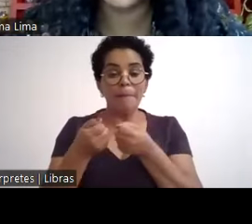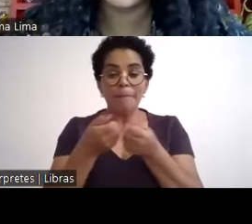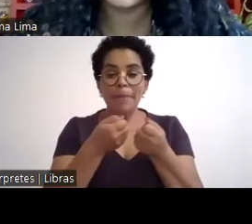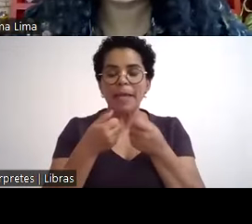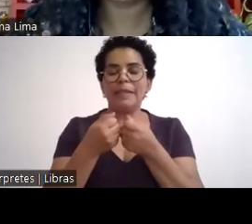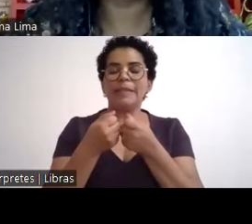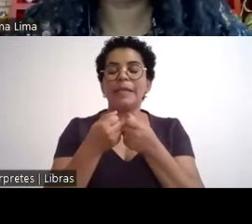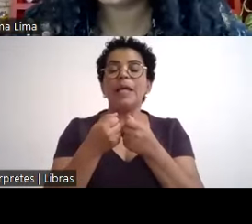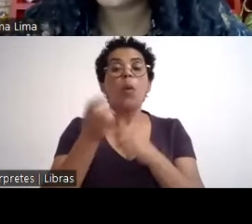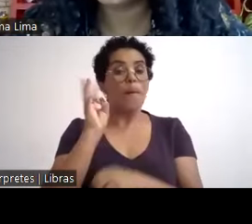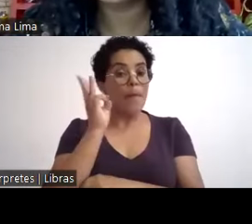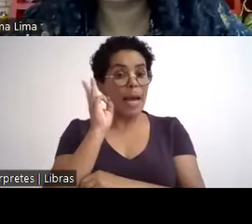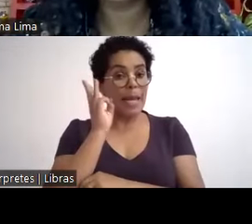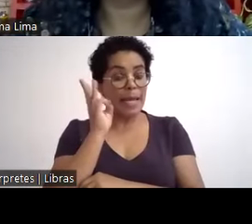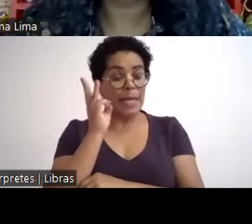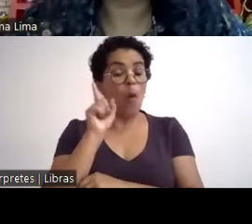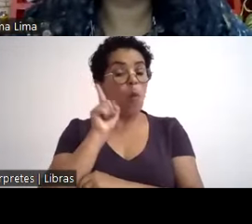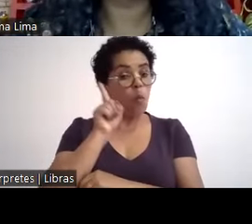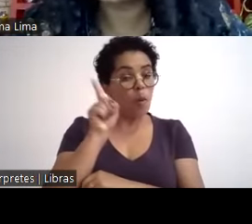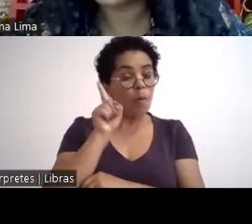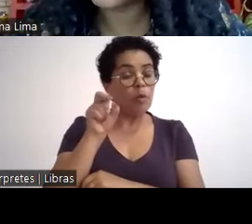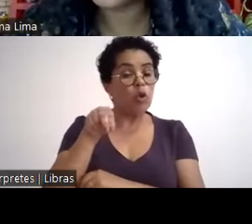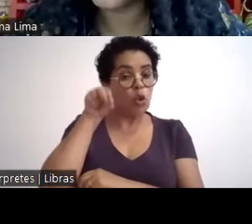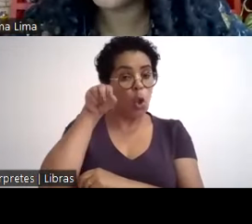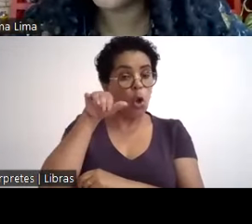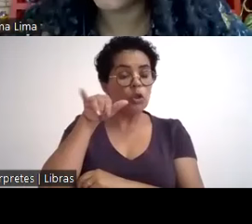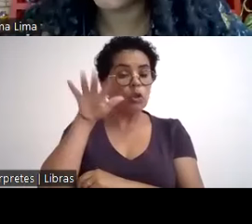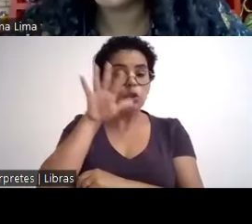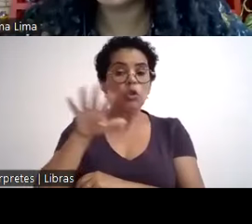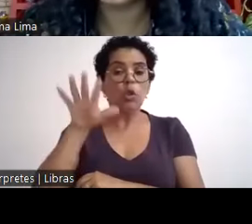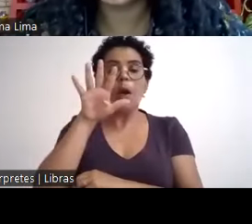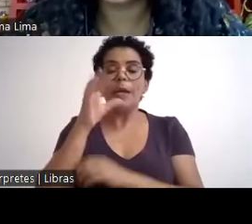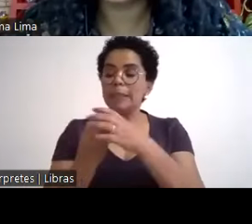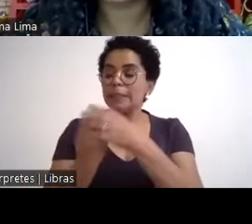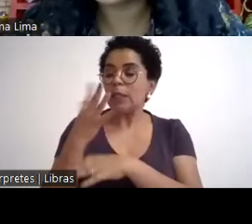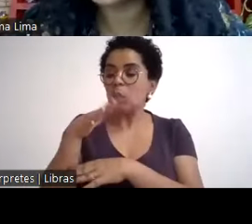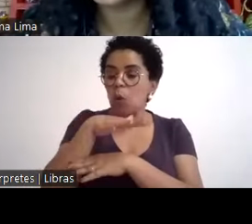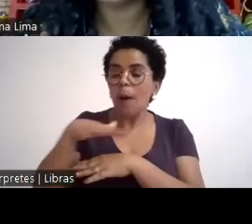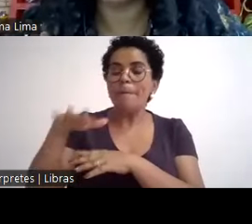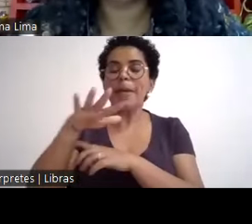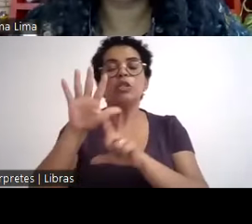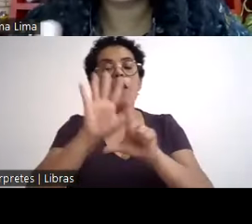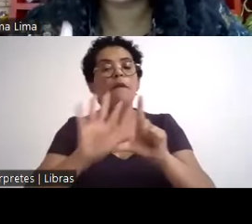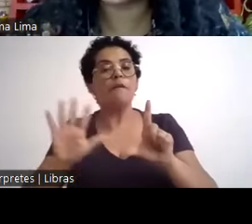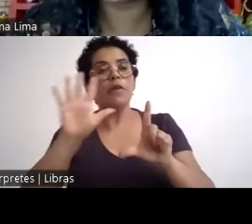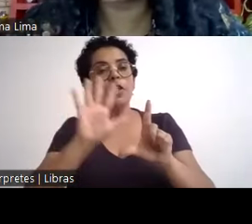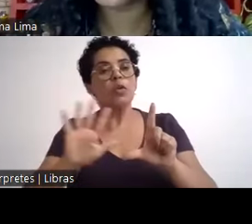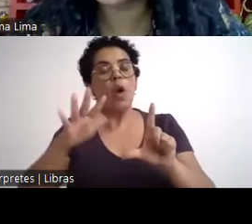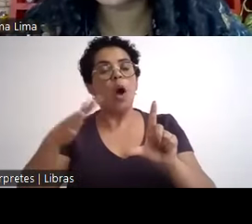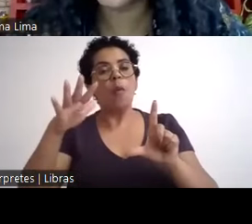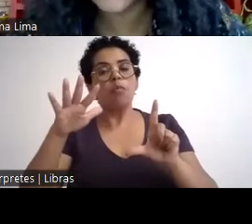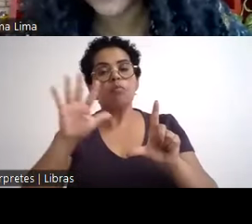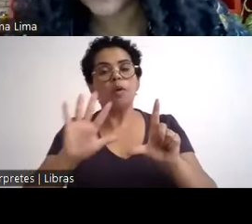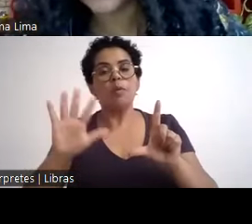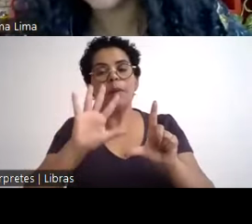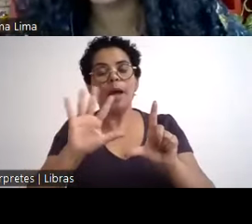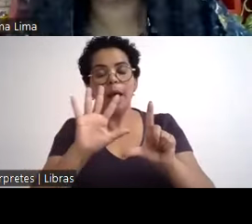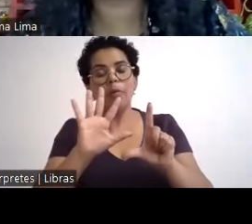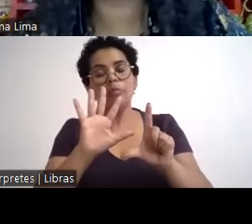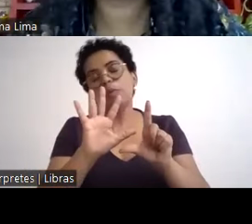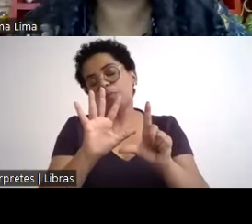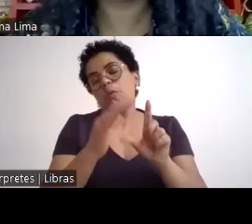Maranhão, e eles criaram todo um ambiente virtual a partir dos esboços que eu criei.